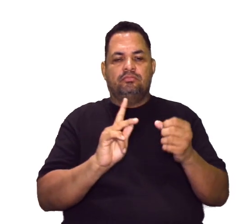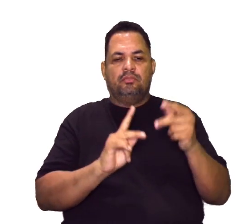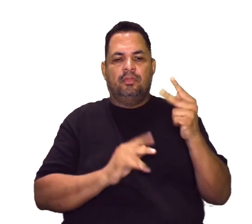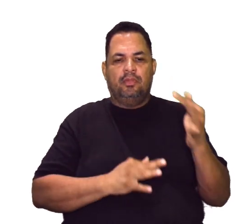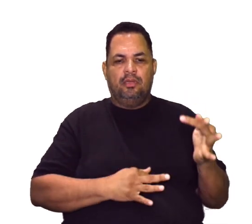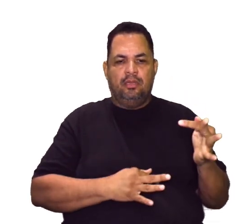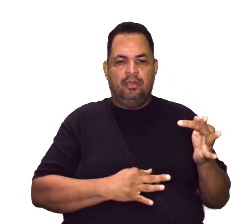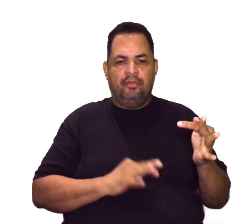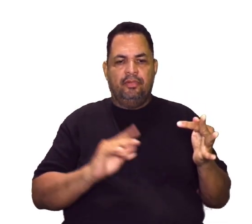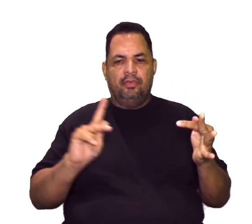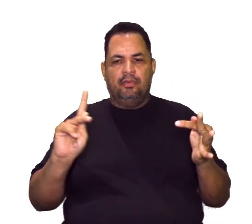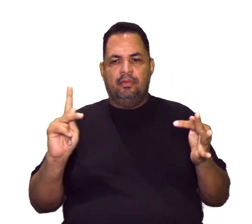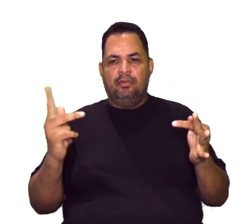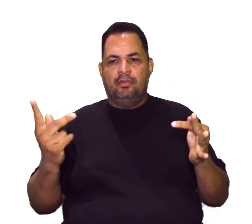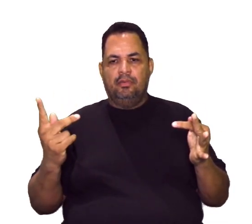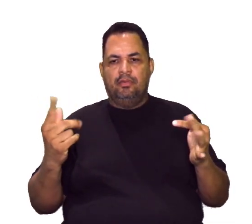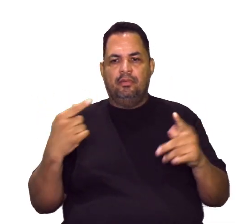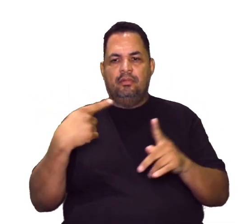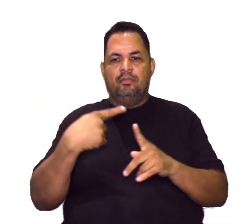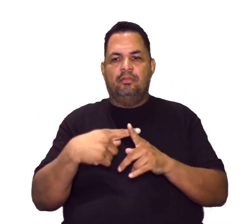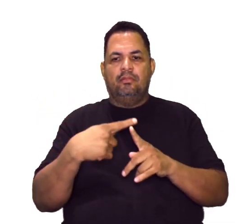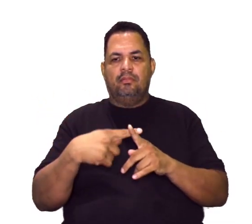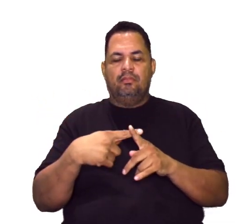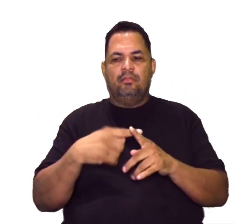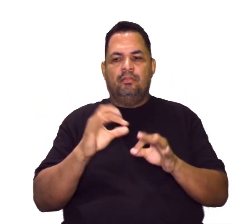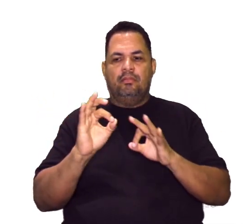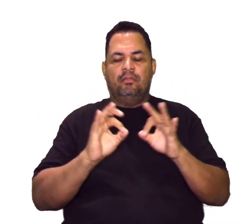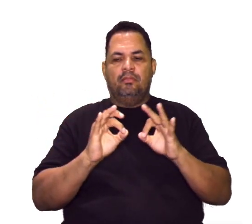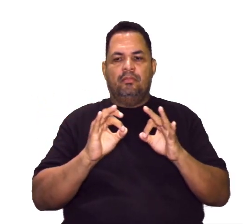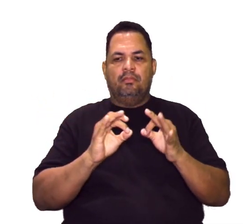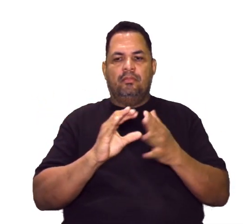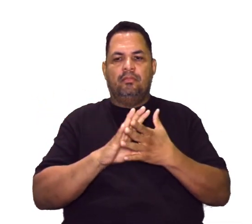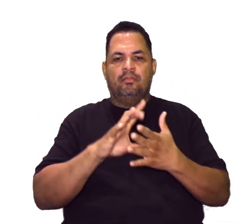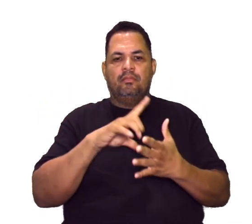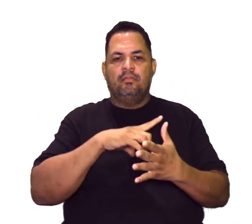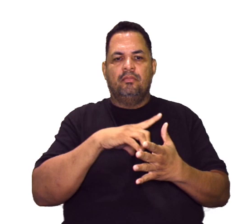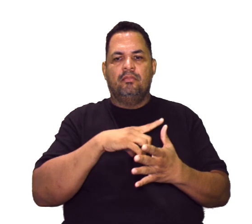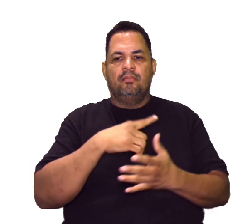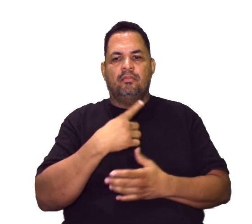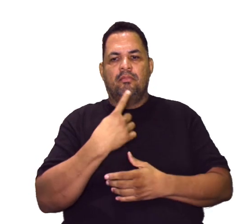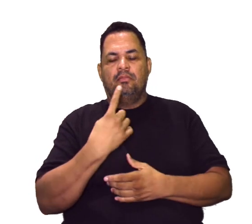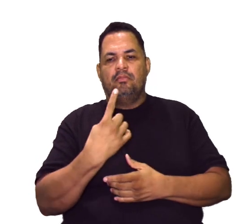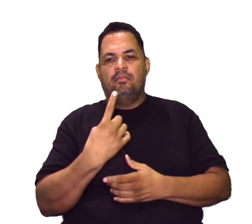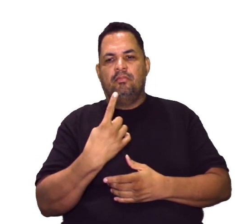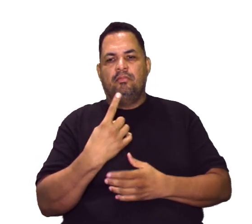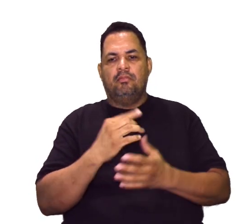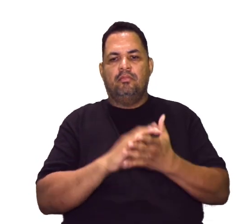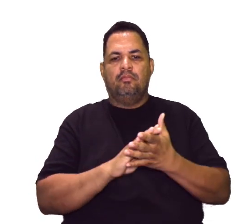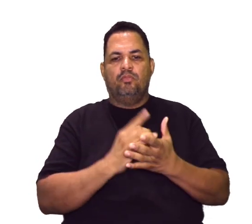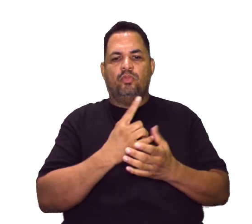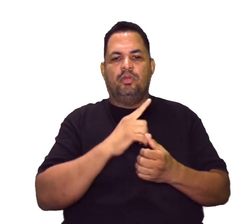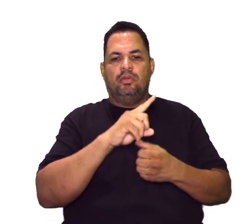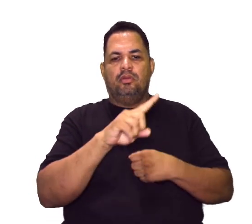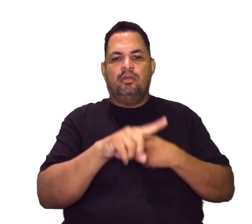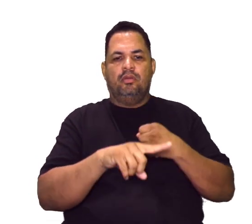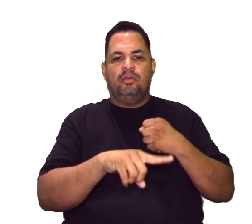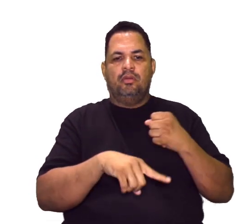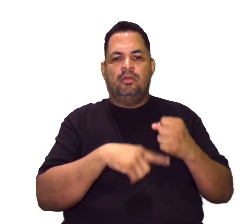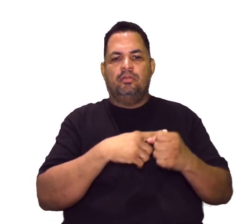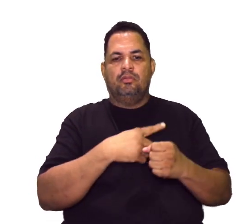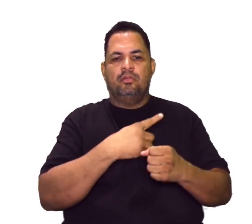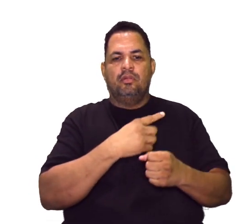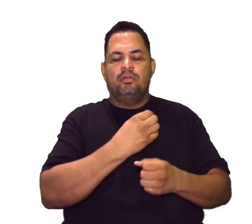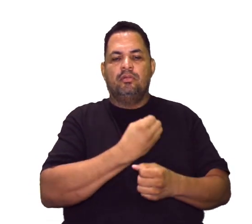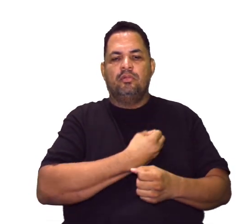o hidrogênio está lá na esquerda da tabela periódica? Ele só tem um elétron, ele tem número atômico 1. Então,